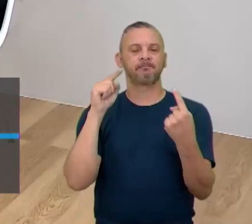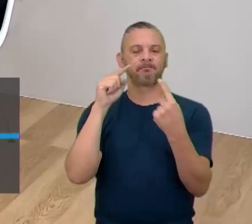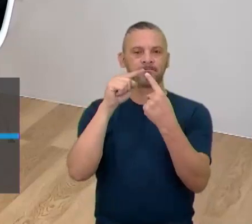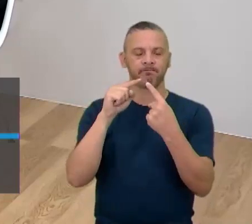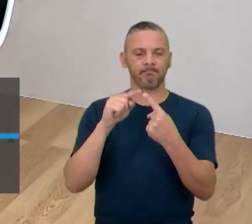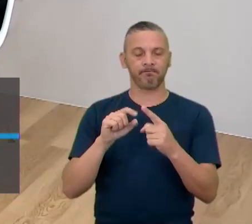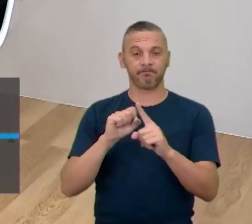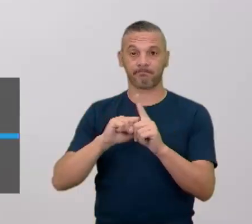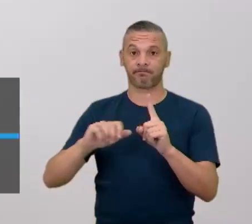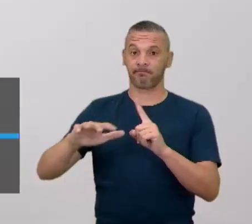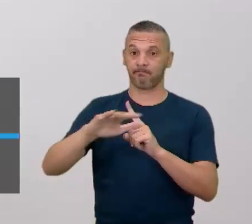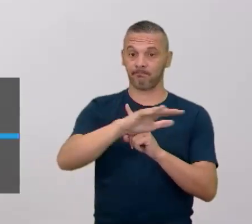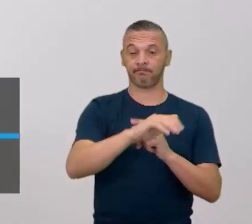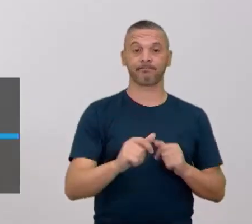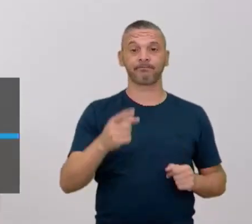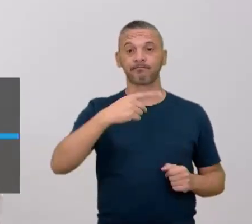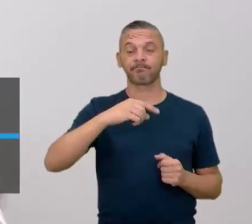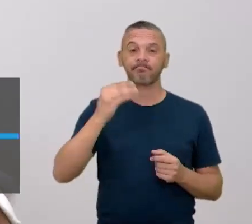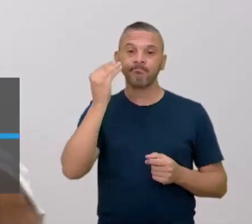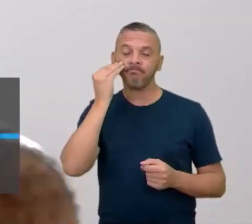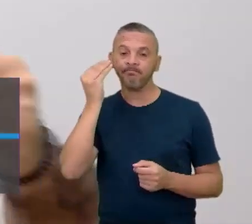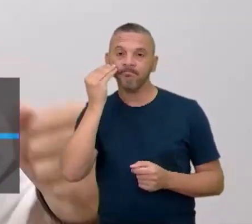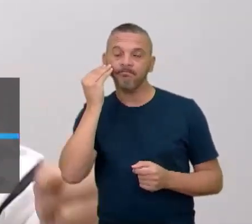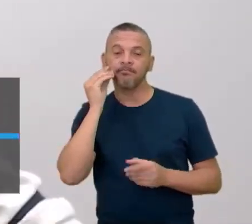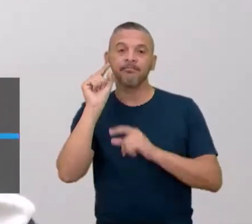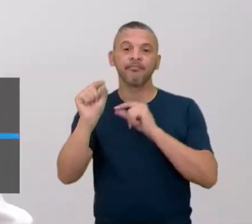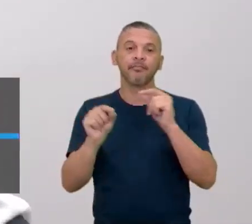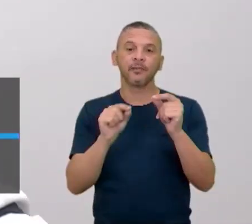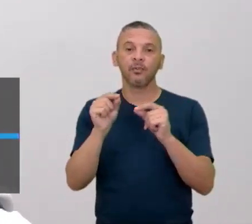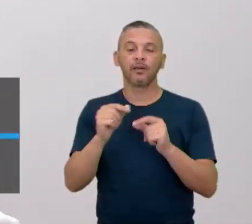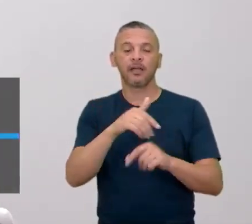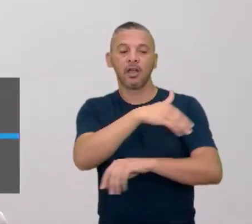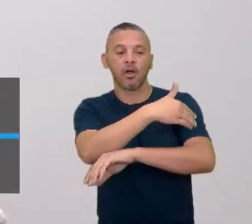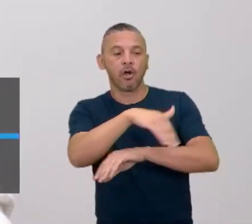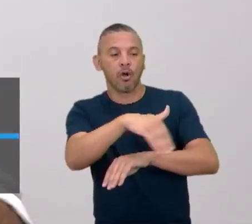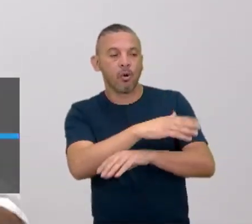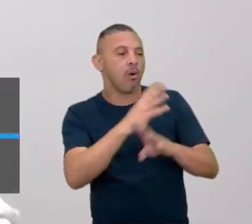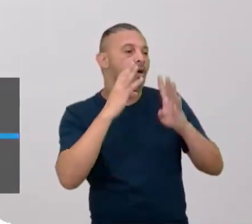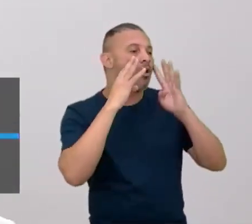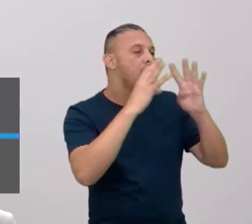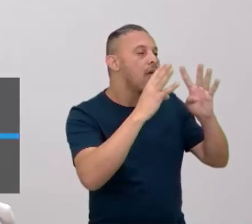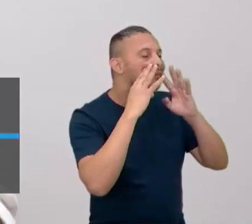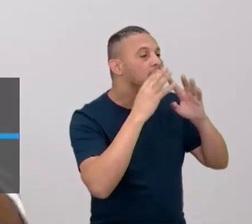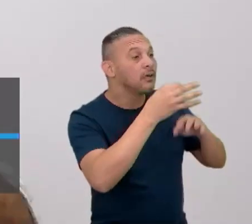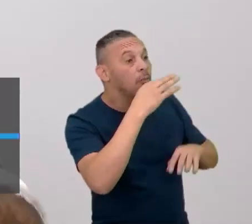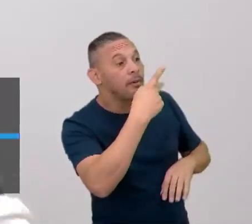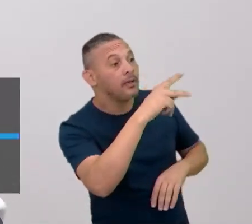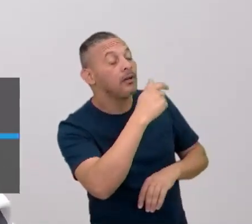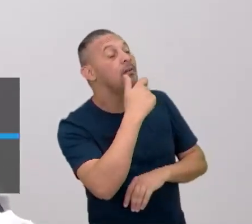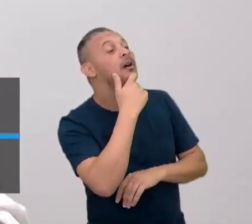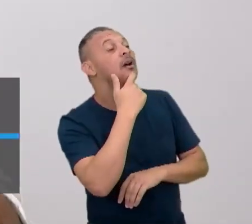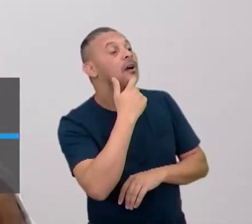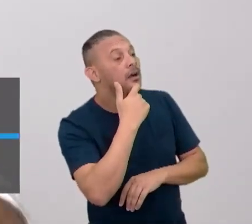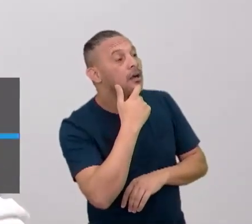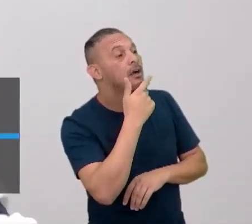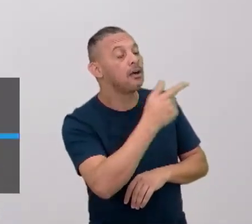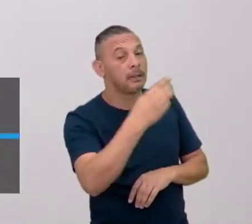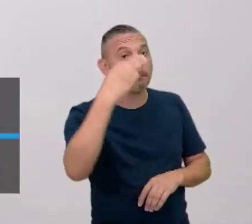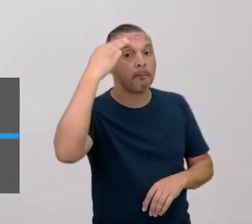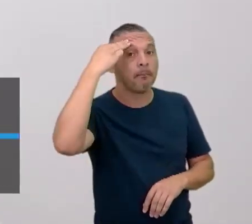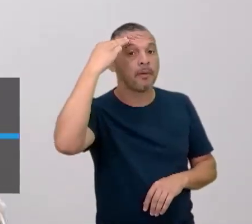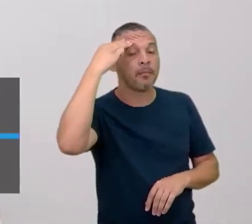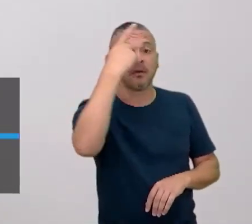sumidades sociais. A gente procura resgatar a voz das ruas, né? A gente procura resgatar a